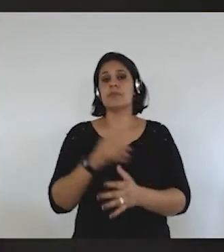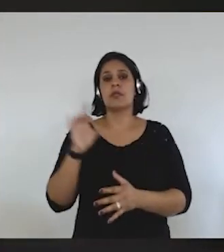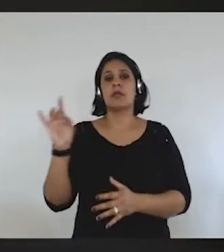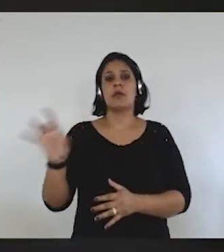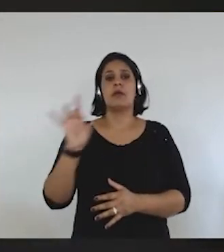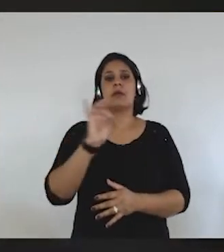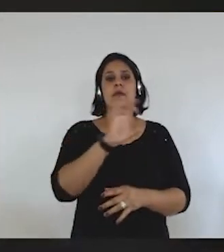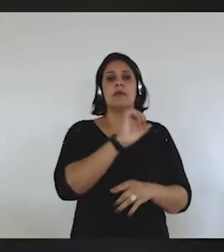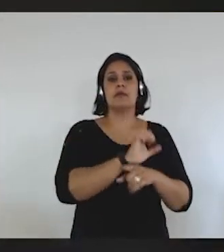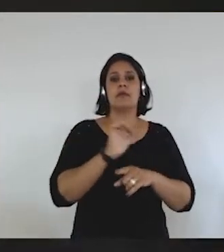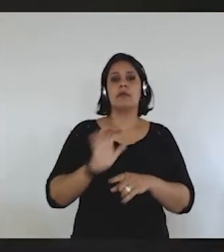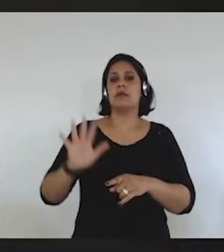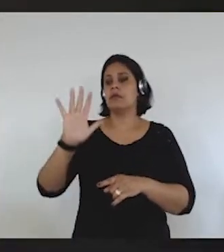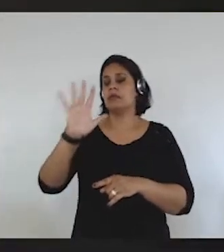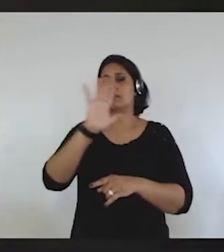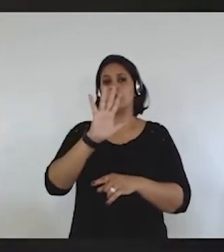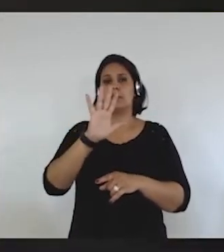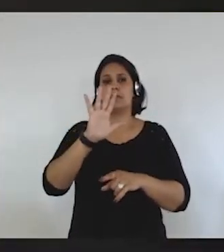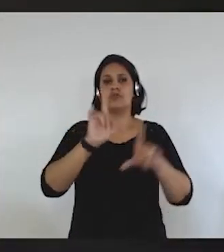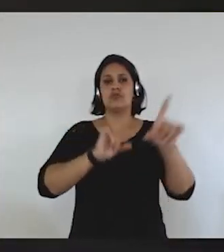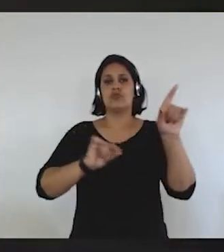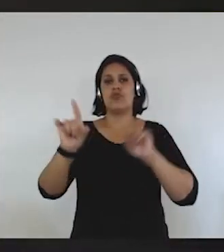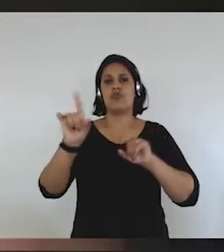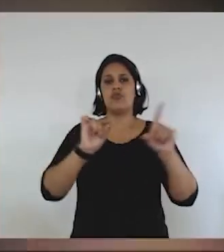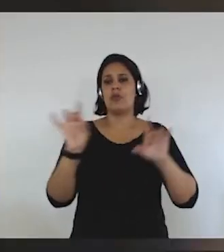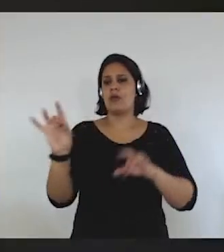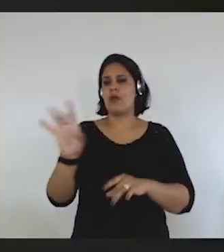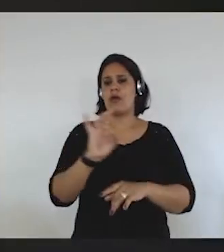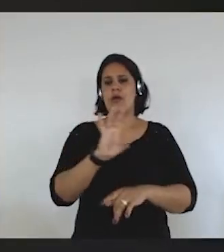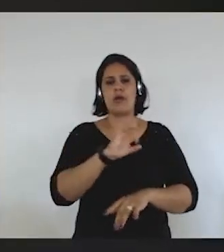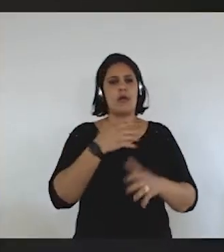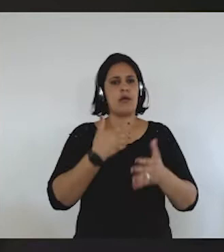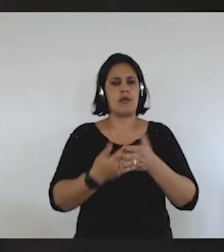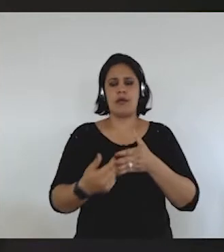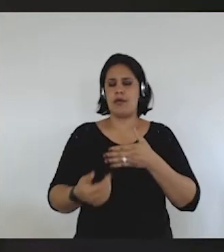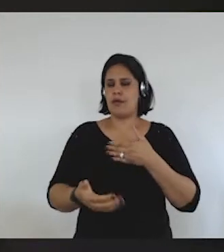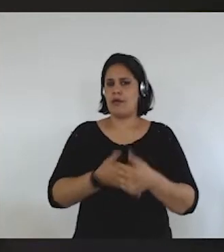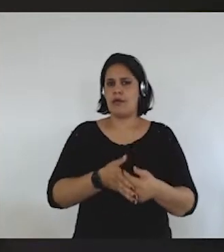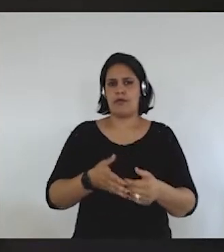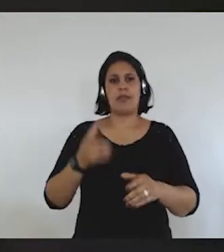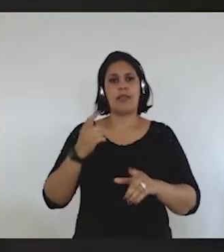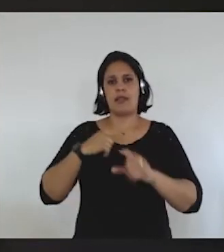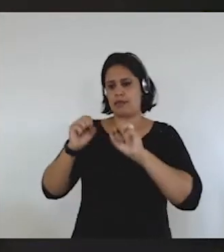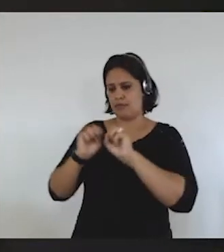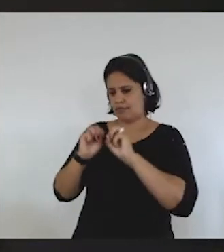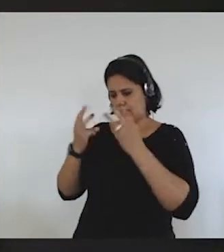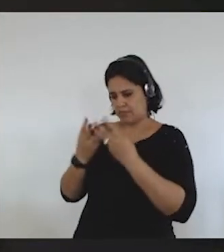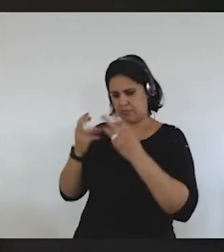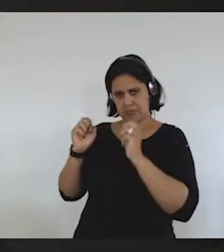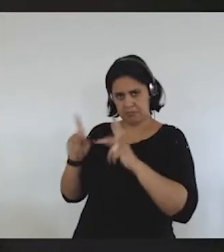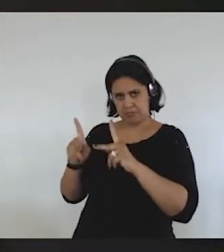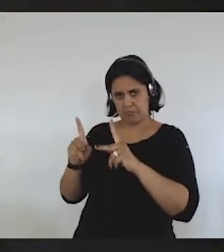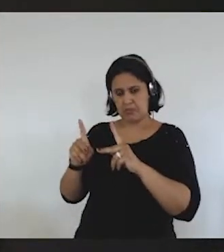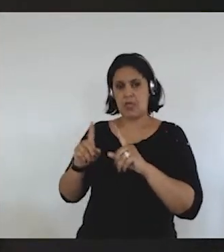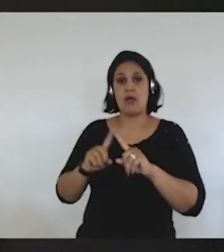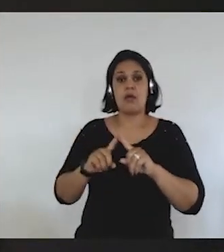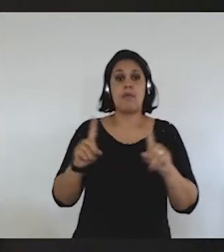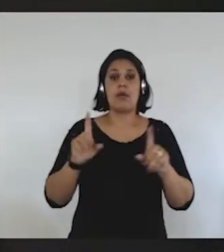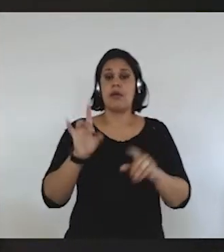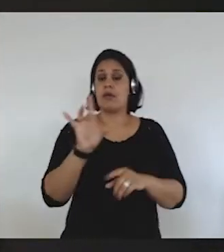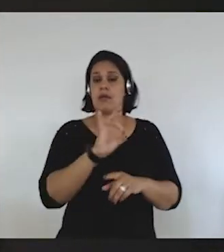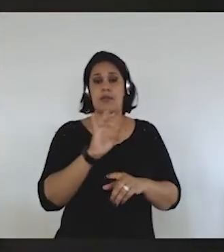resolve adotar sua política, por mais que exista a questão da OMS, fechamento de